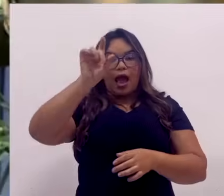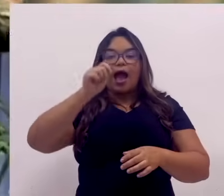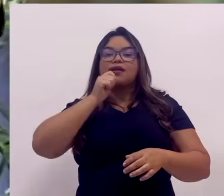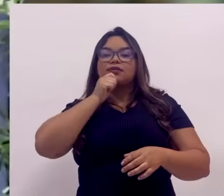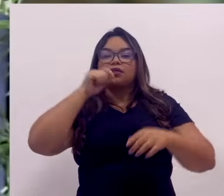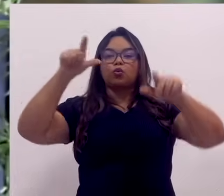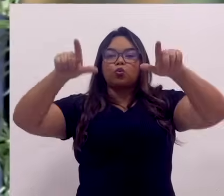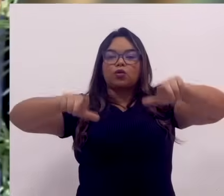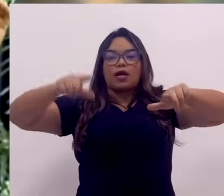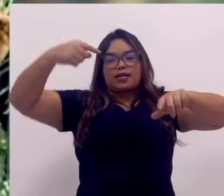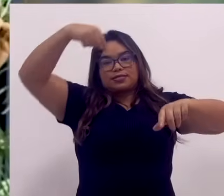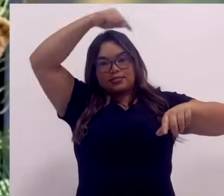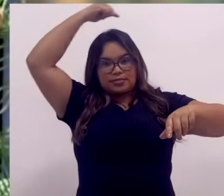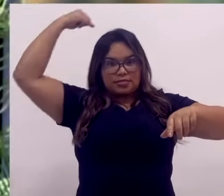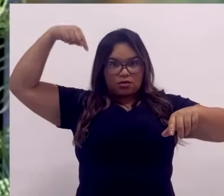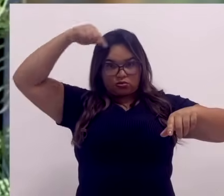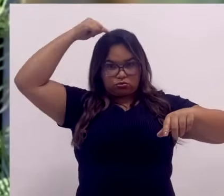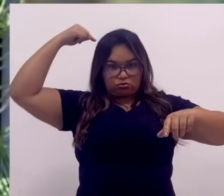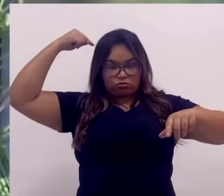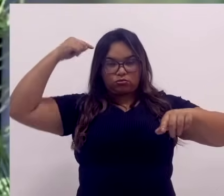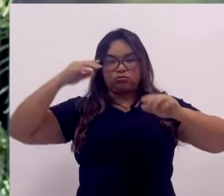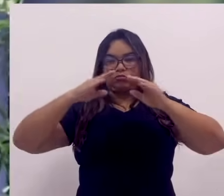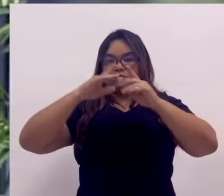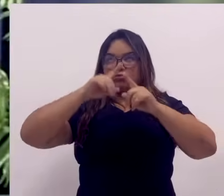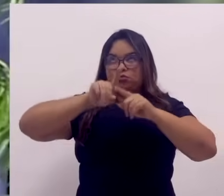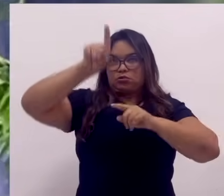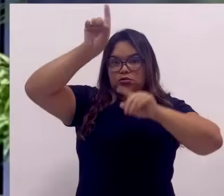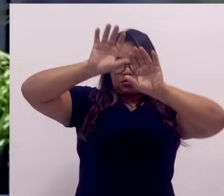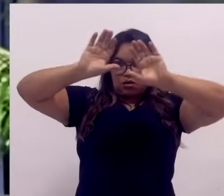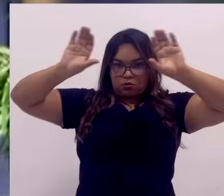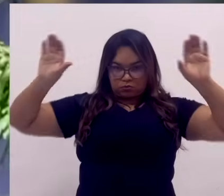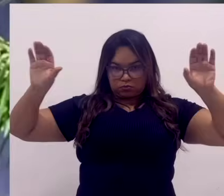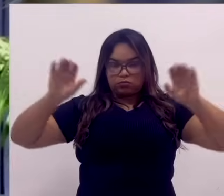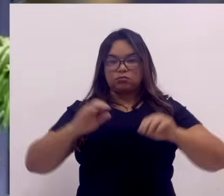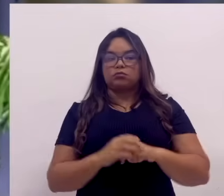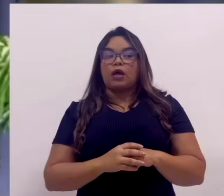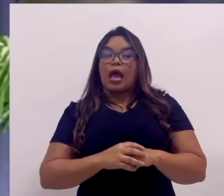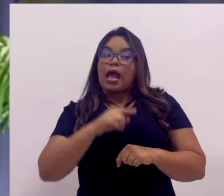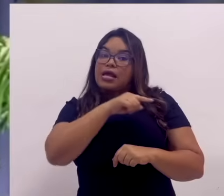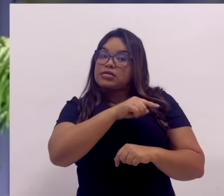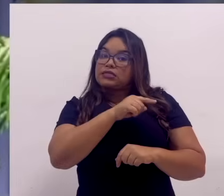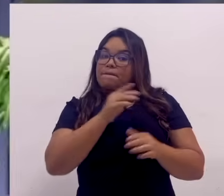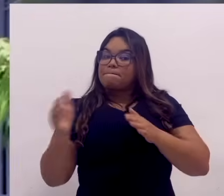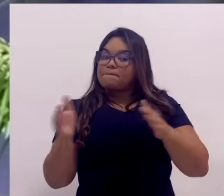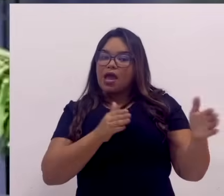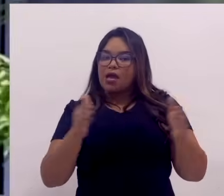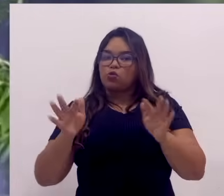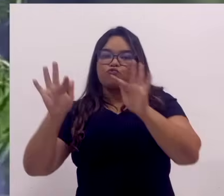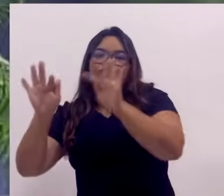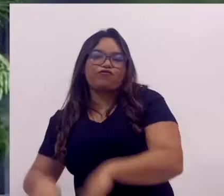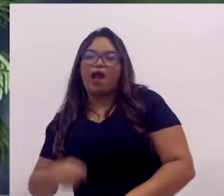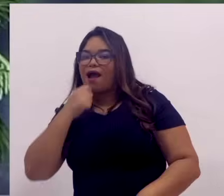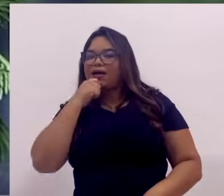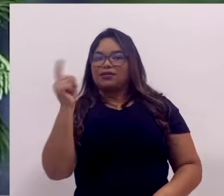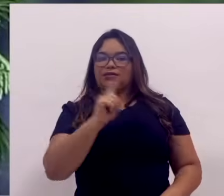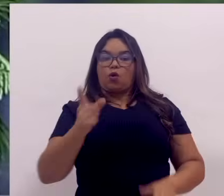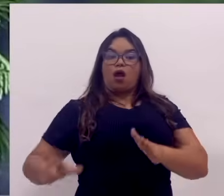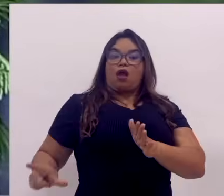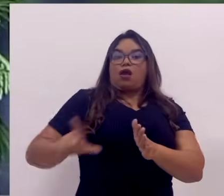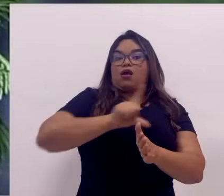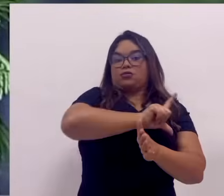no lugar santíssimo. Assim que esse é um período do seu ministério que não pertence ao tempo do fim.